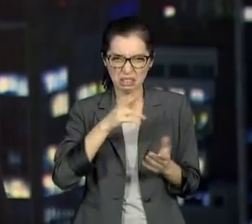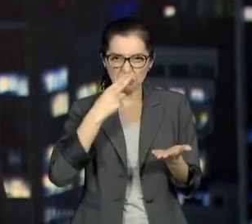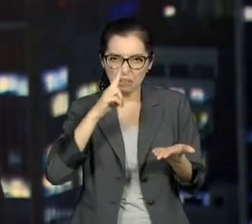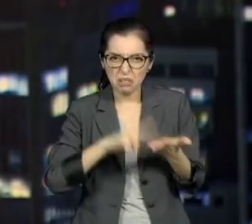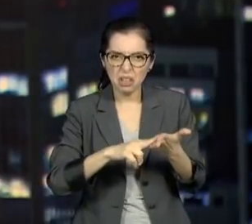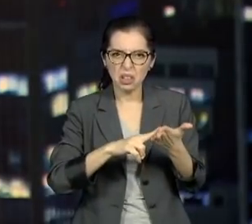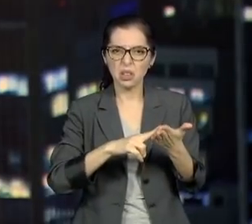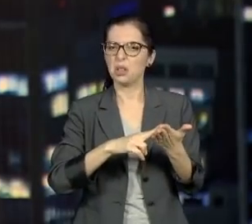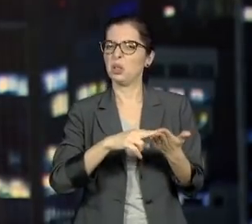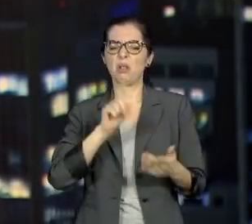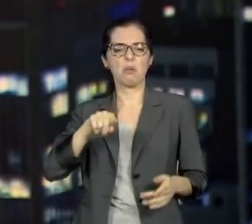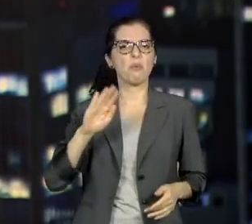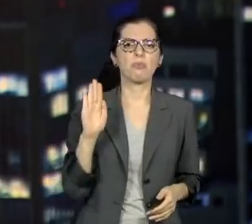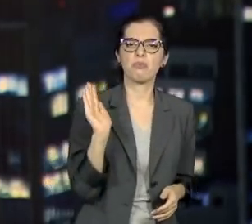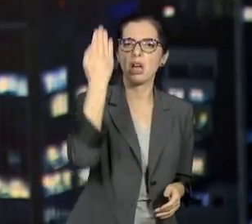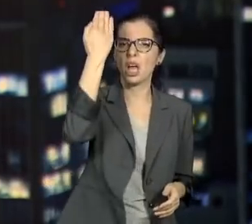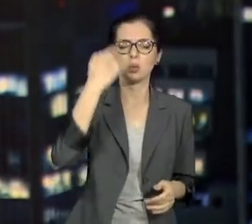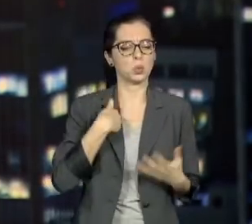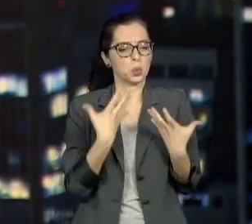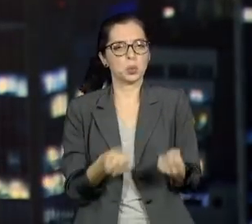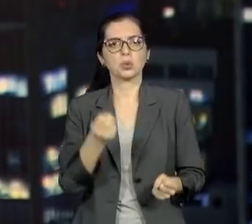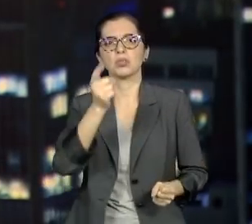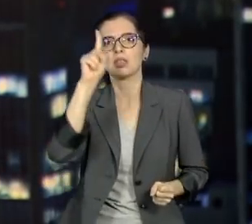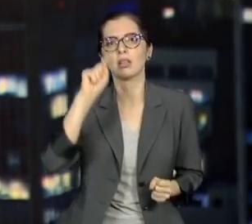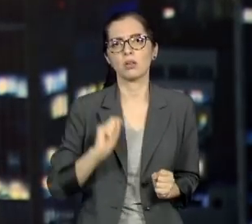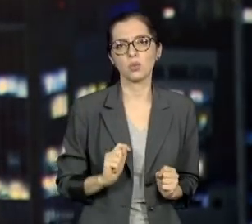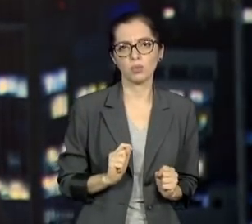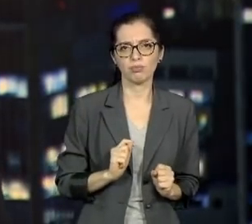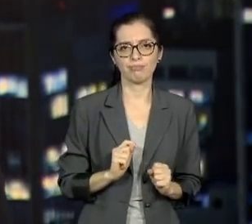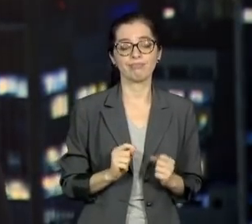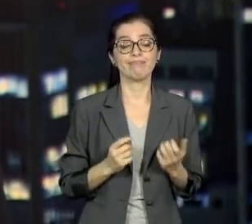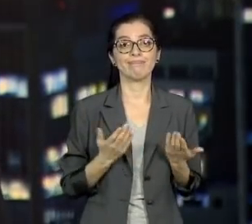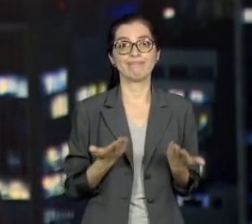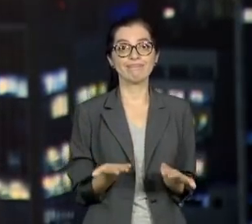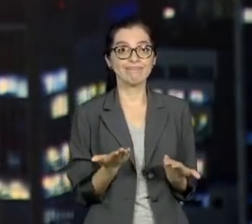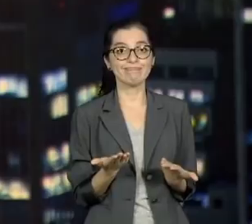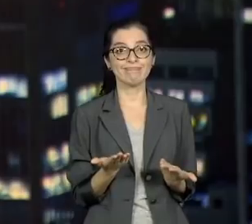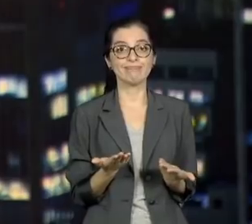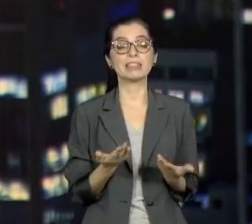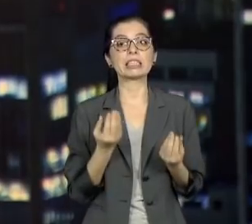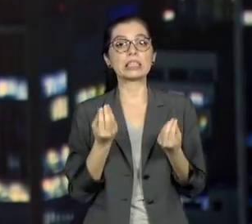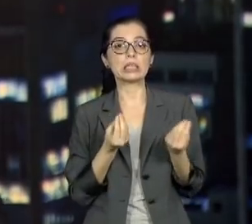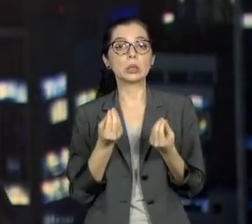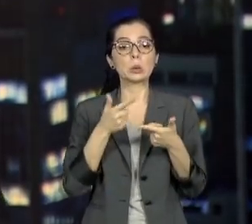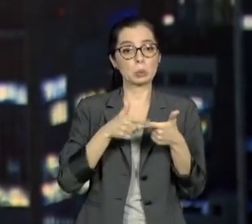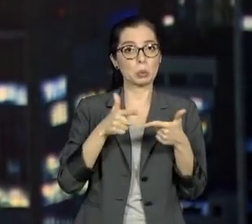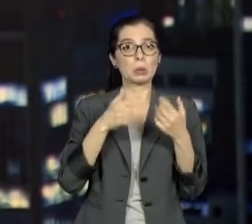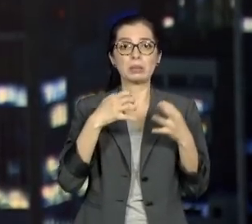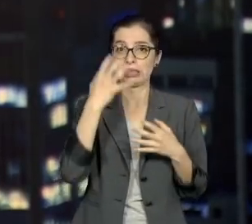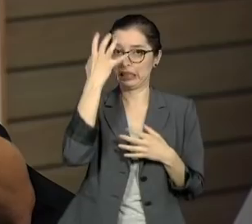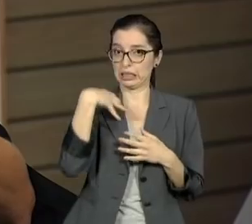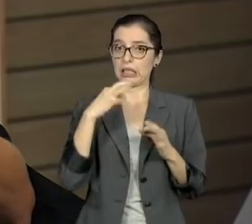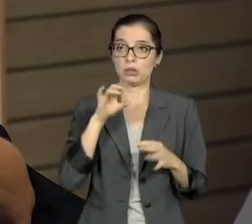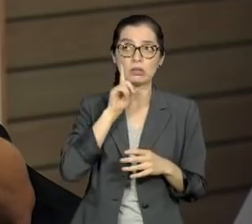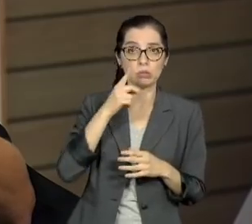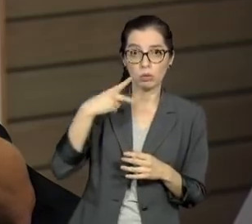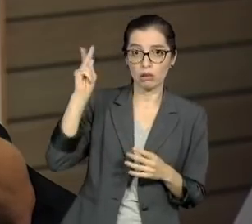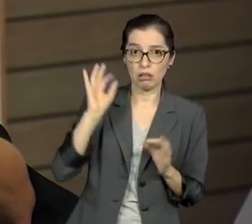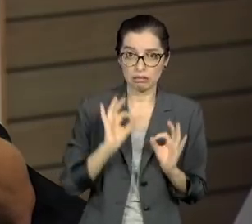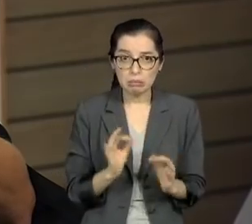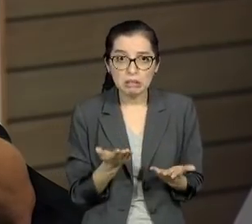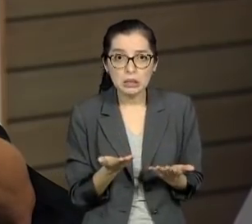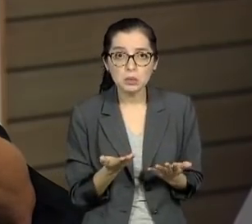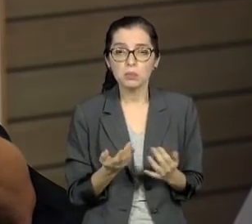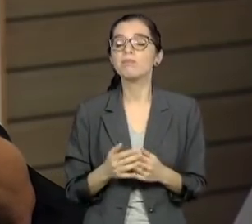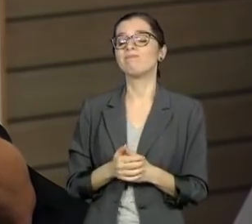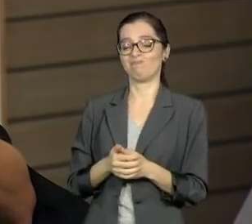para fraude e que não vai reconhecer o resultado. A gente está à beira de uma crise institucional na maior democracia do mundo? Eu acho que tem